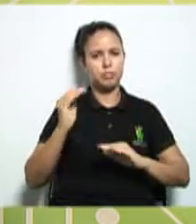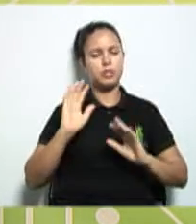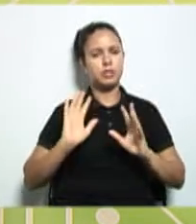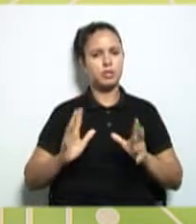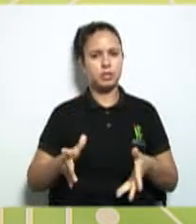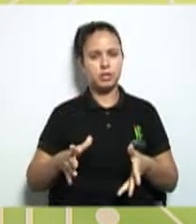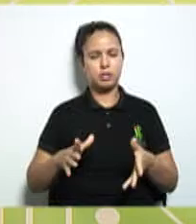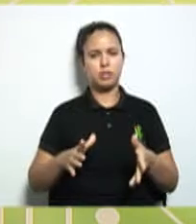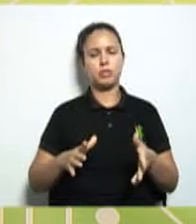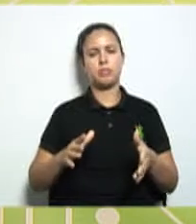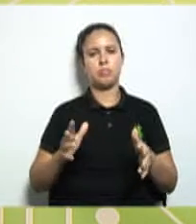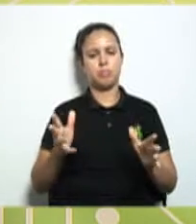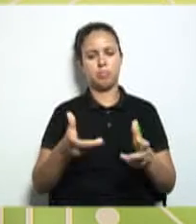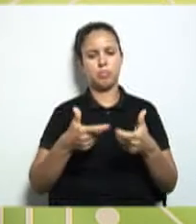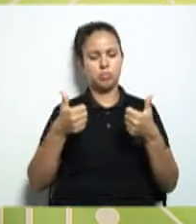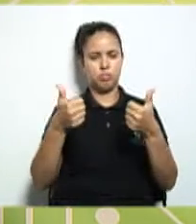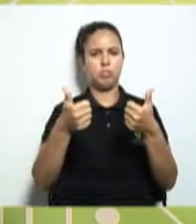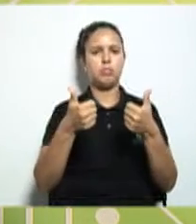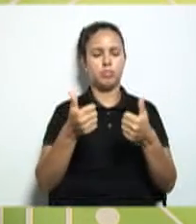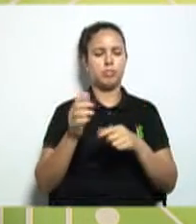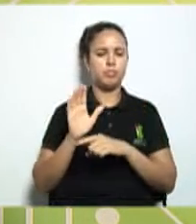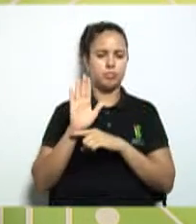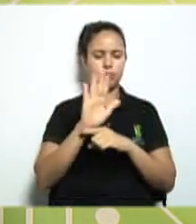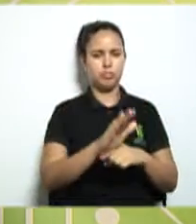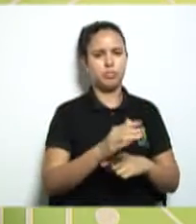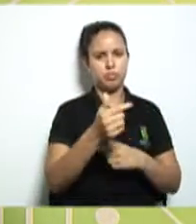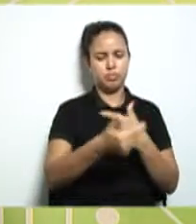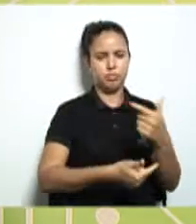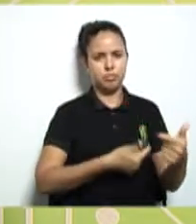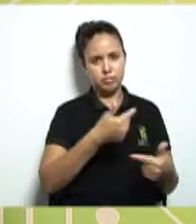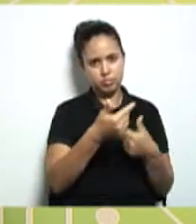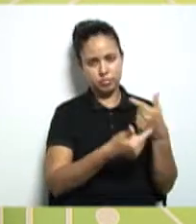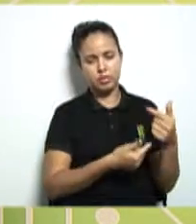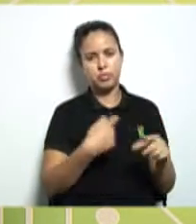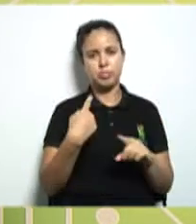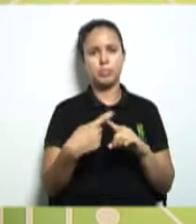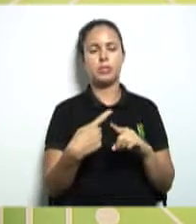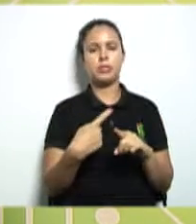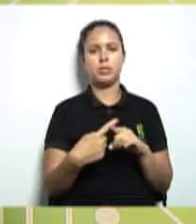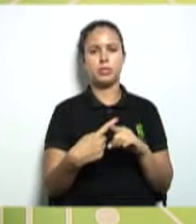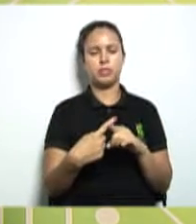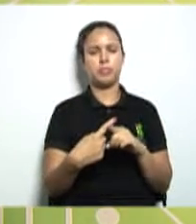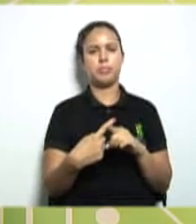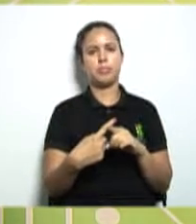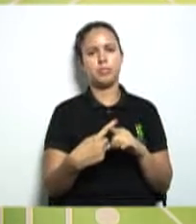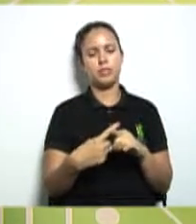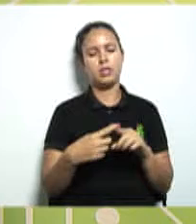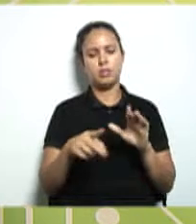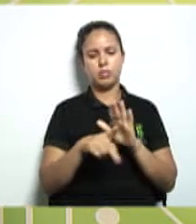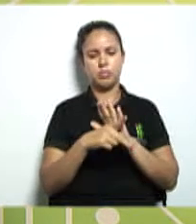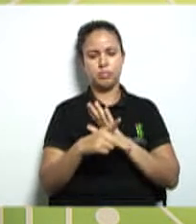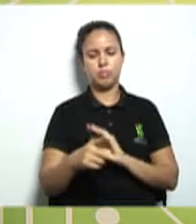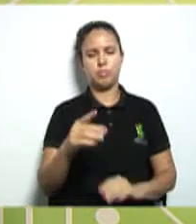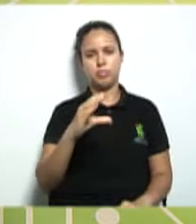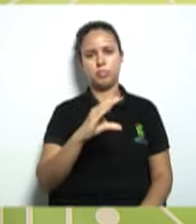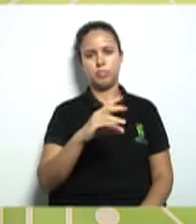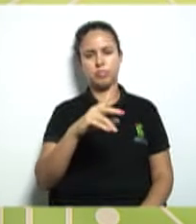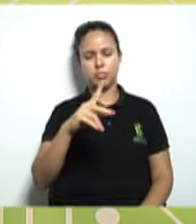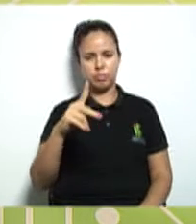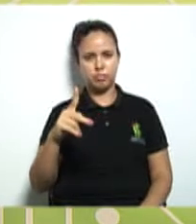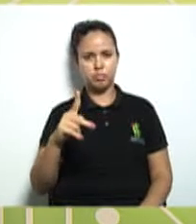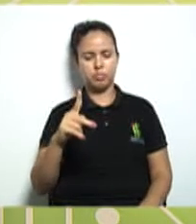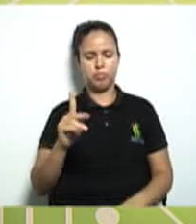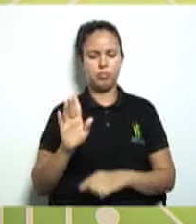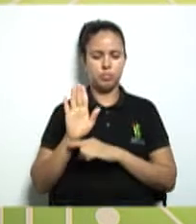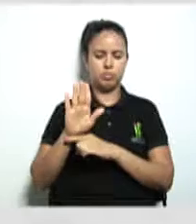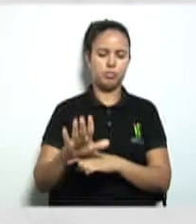qualificados, certo? Para prestar esse serviço. Por quê? Isso quem vai proporcionar é a própria cooperativa,